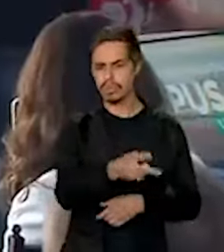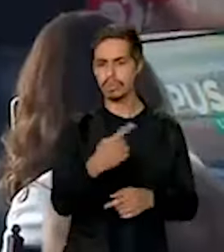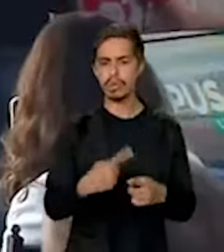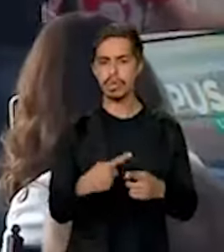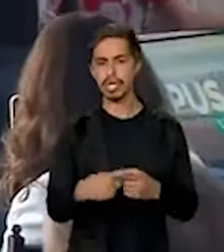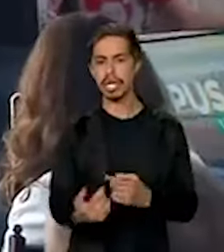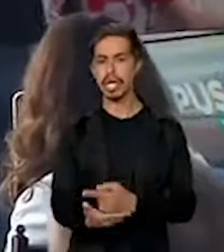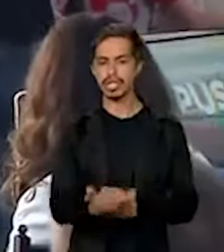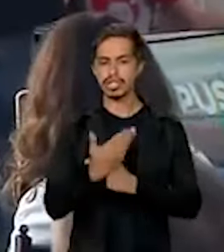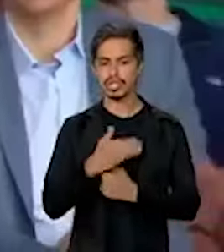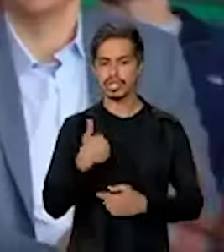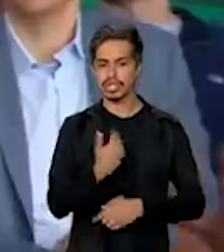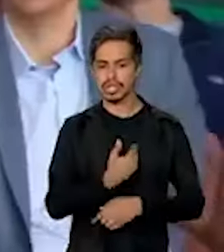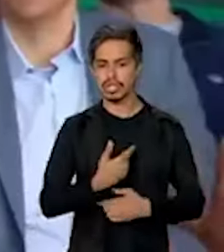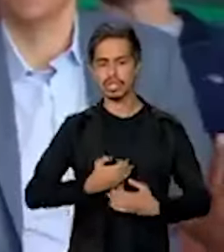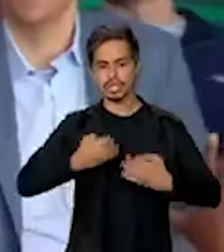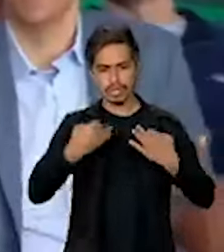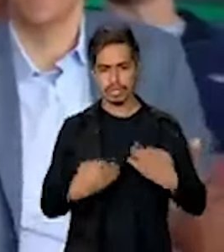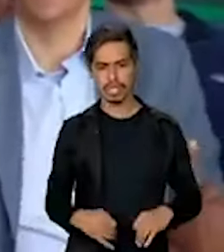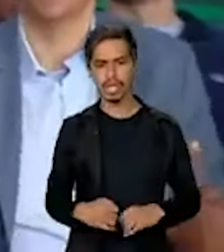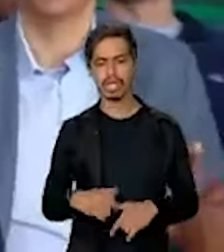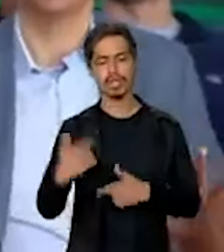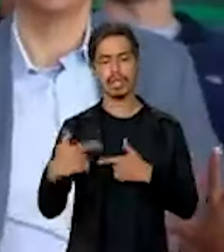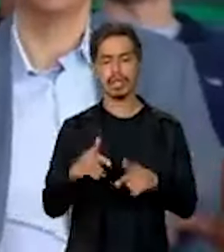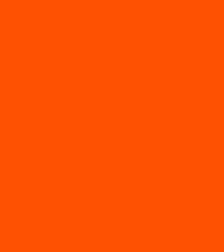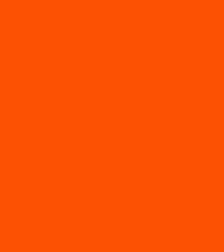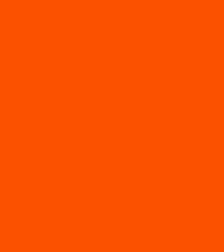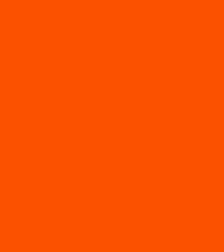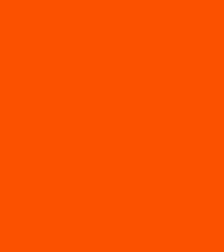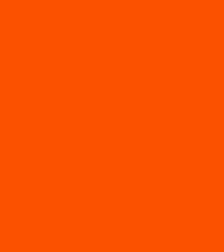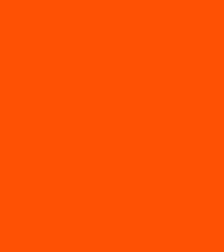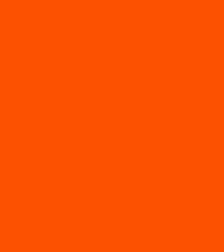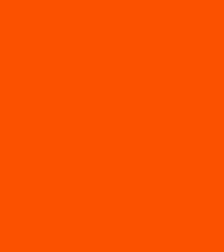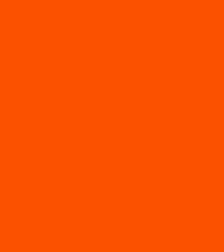oxigênio para quem é honesto e trabalha por esse país.